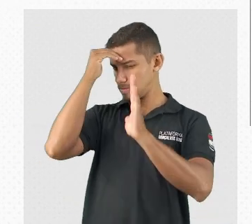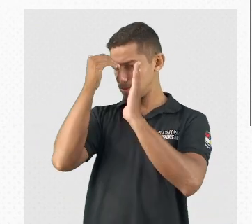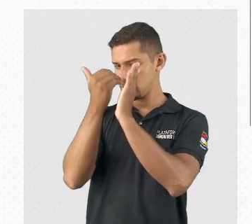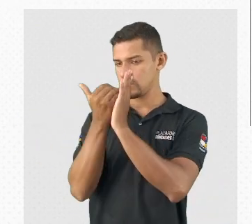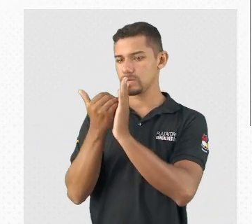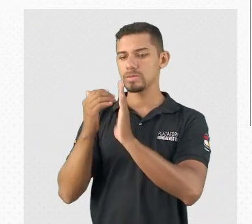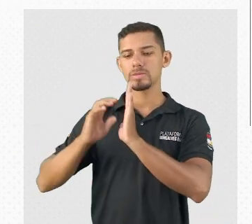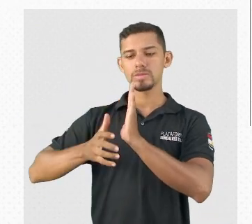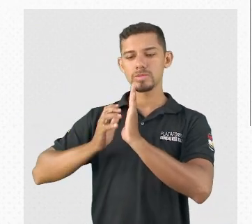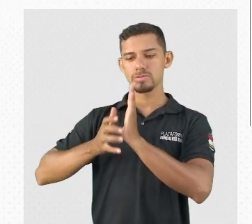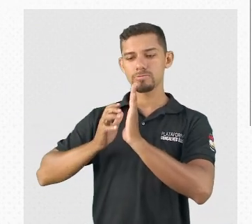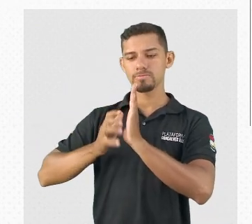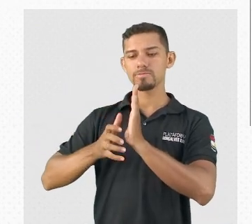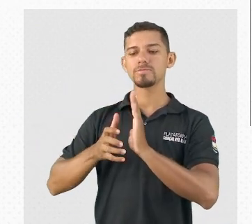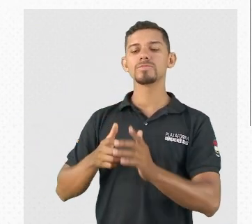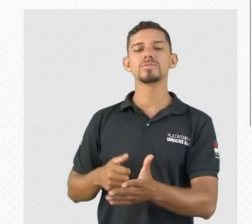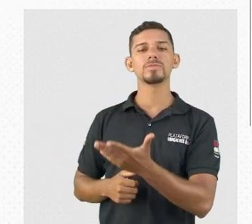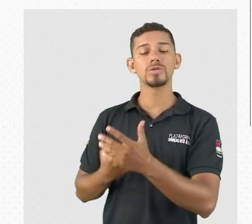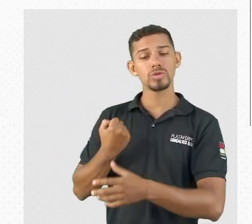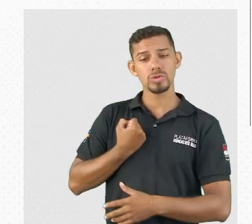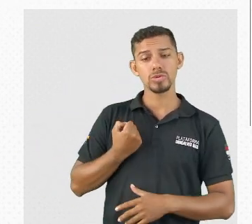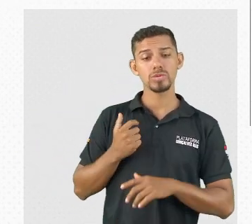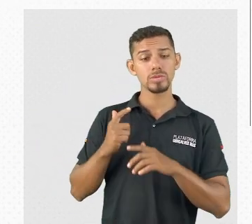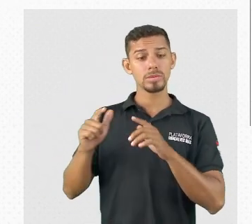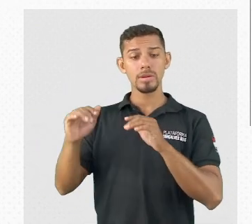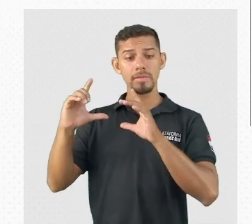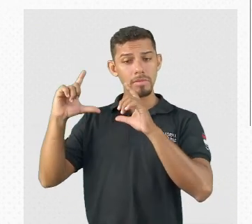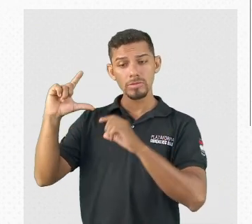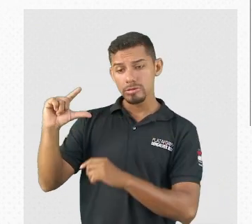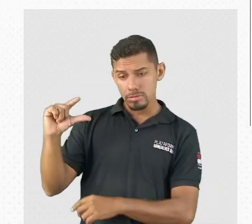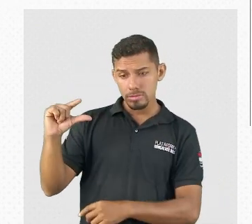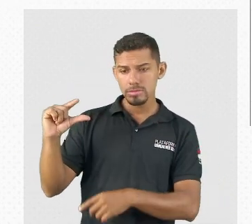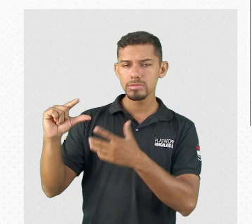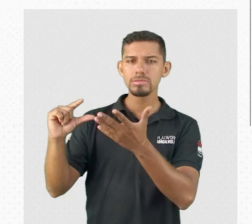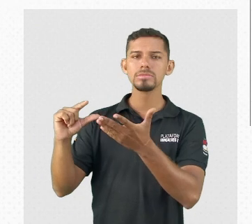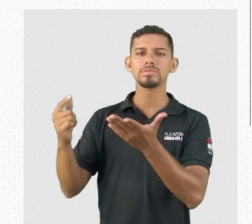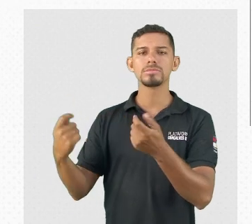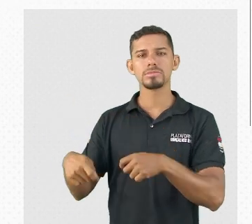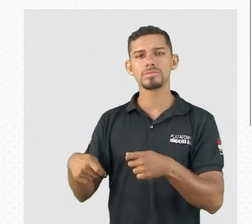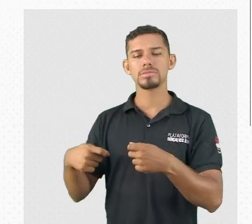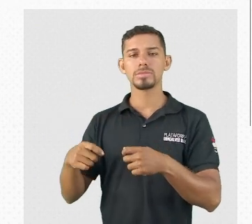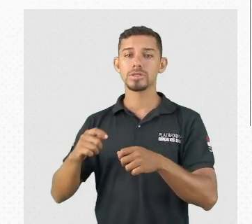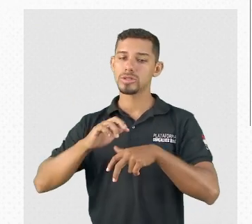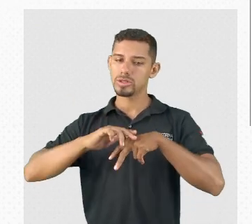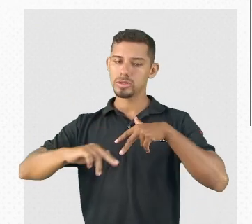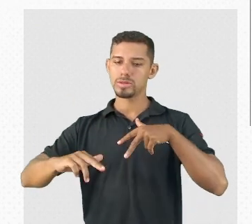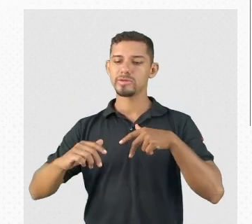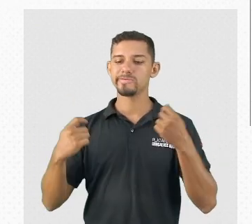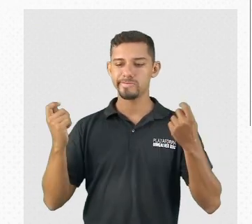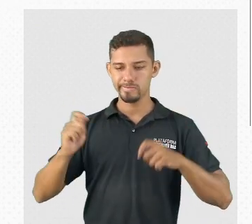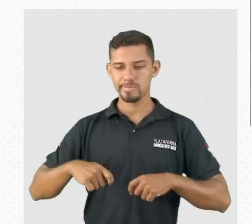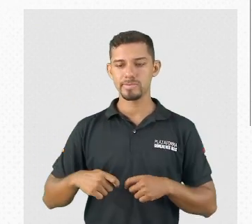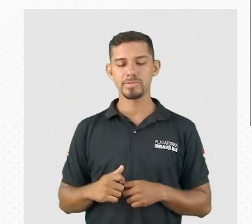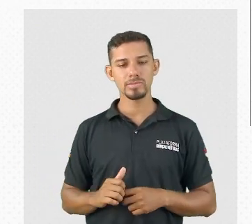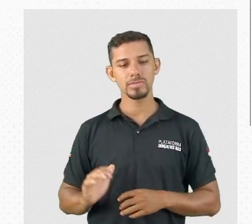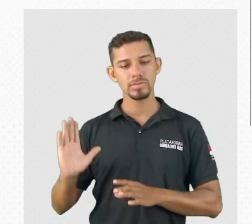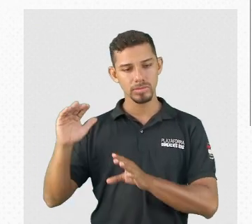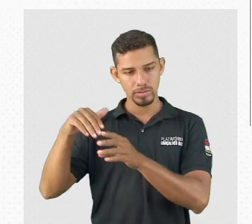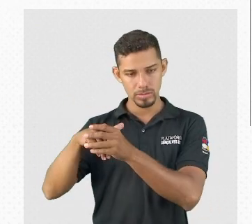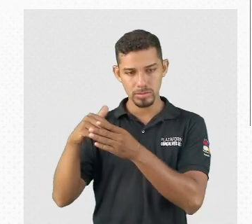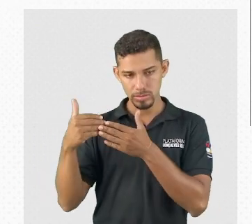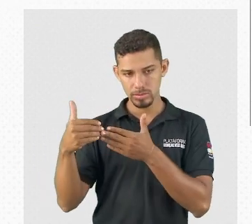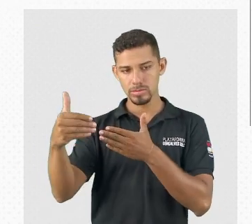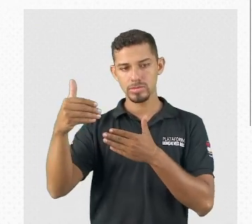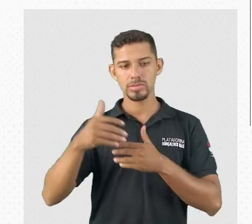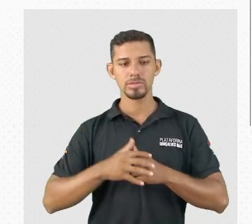cumprido pelos partidos, né, de um número mínimo de um determinado gênero para poder a candidatura ir para